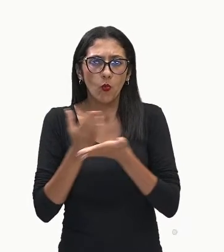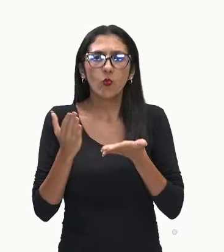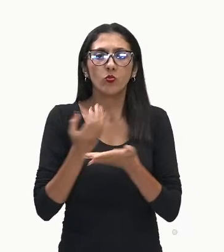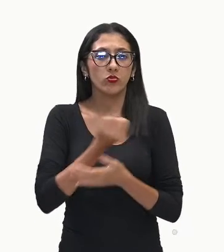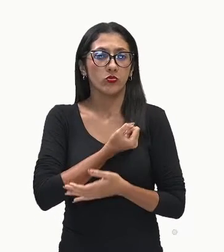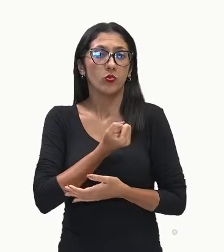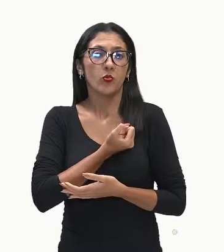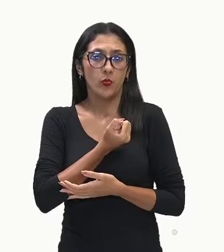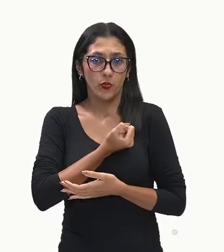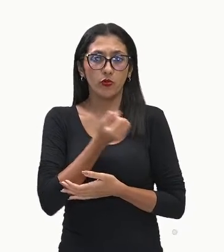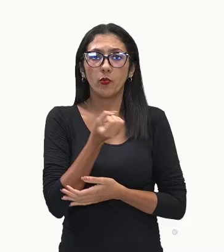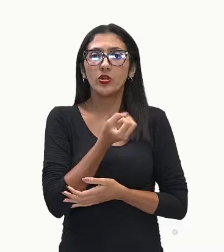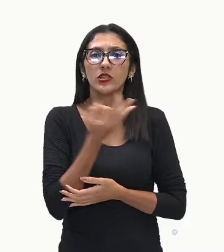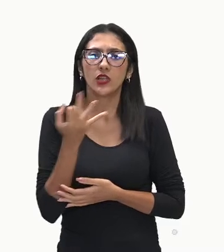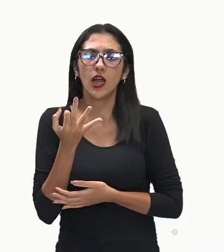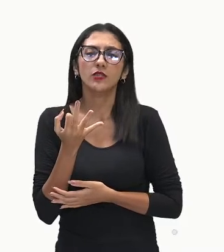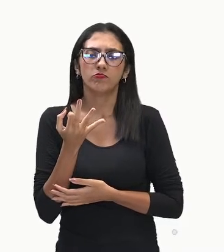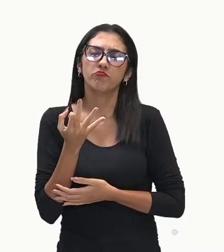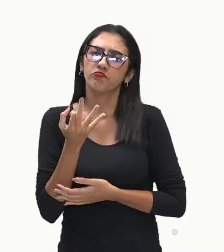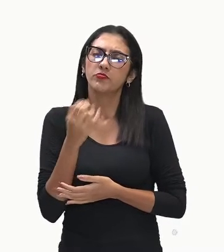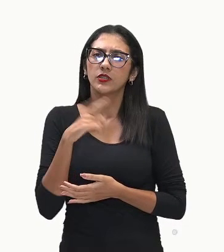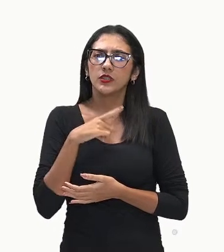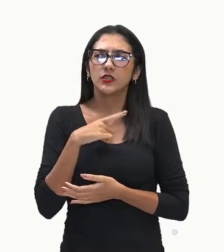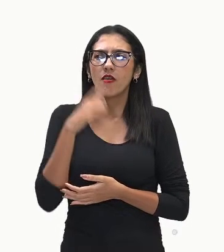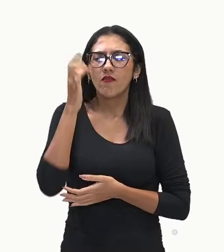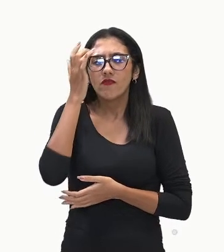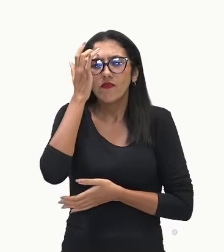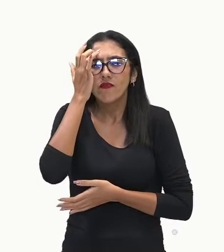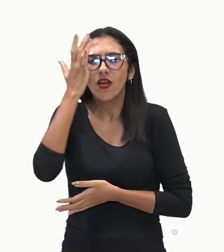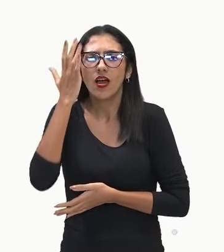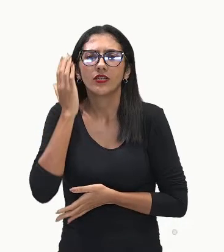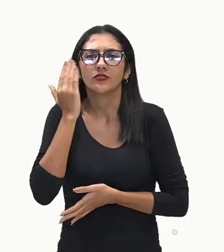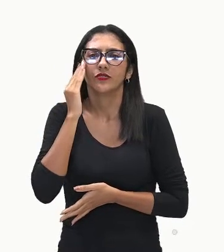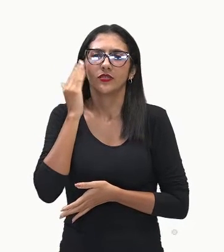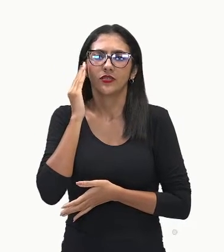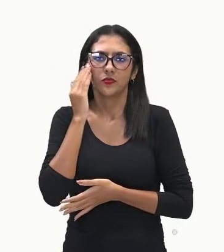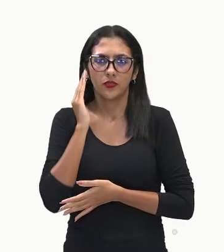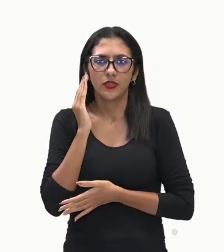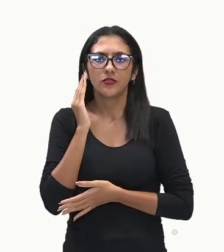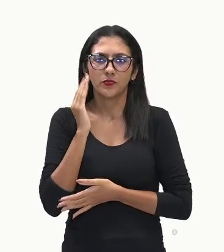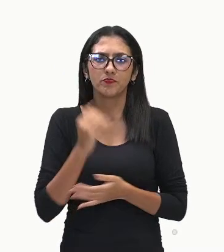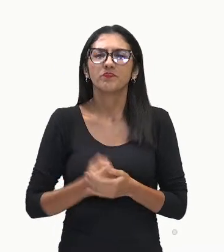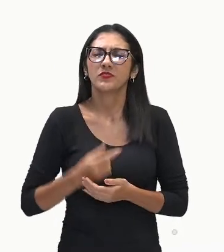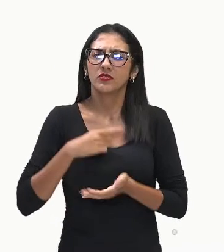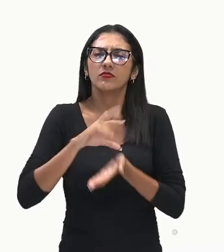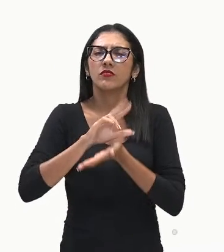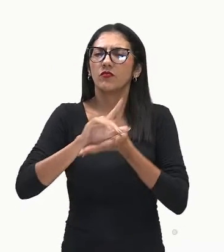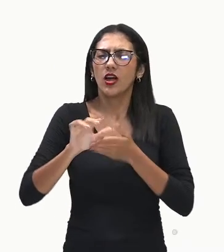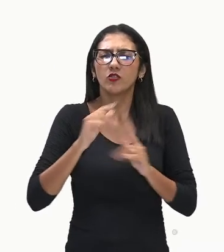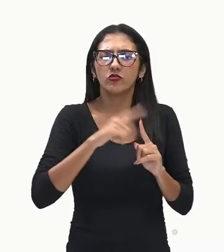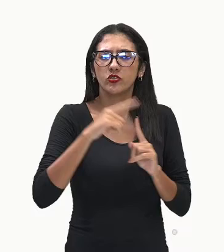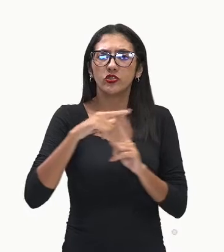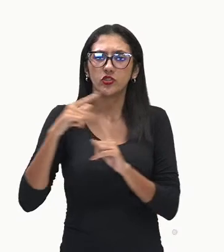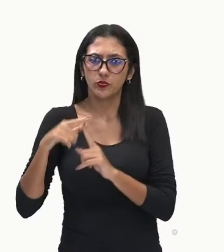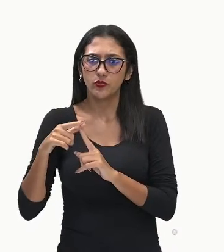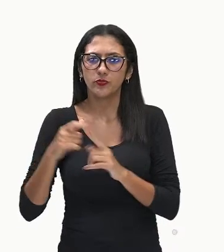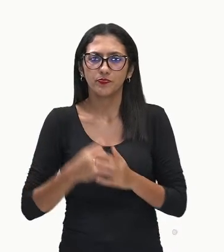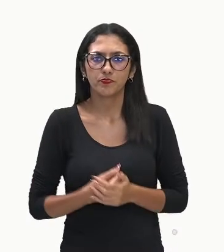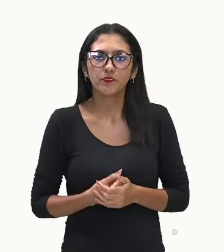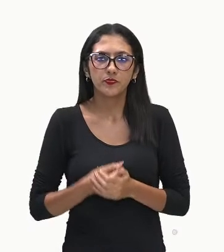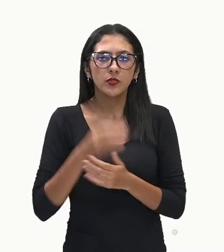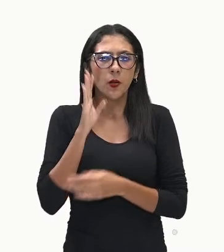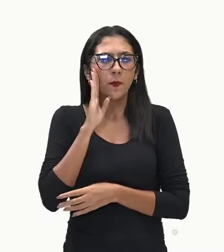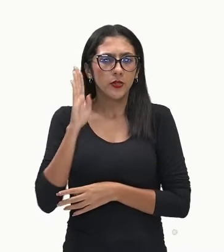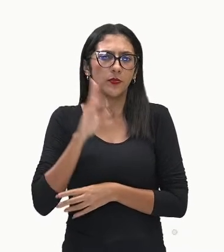assim facilitando a sua compreensão. Existem vários tipos de gráficos. E os mais utilizados são os